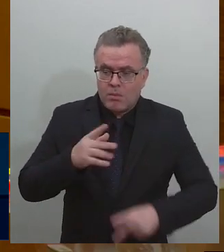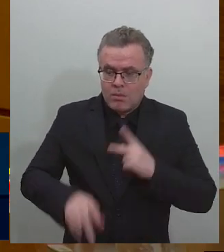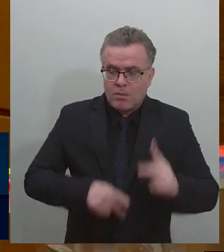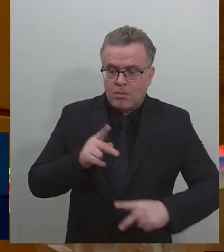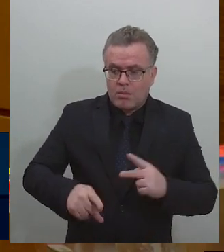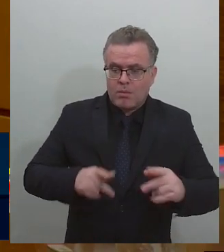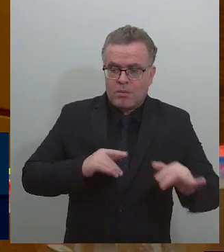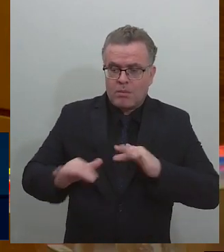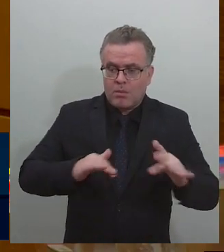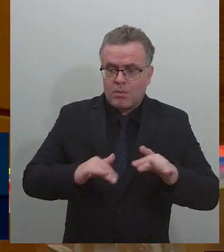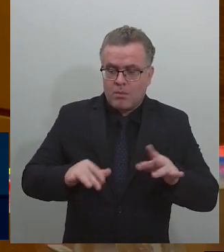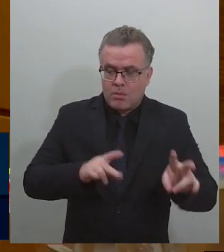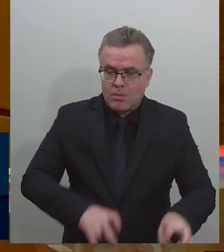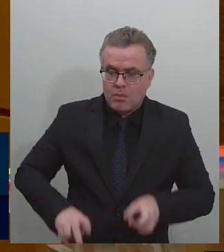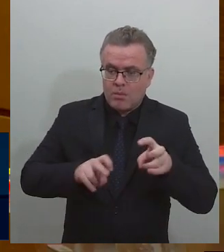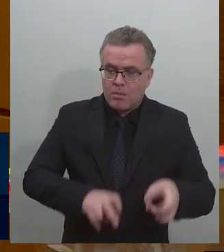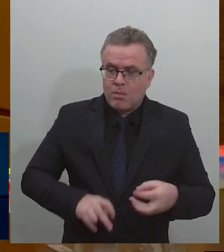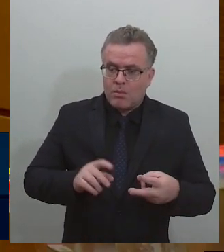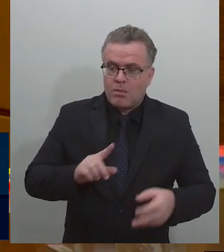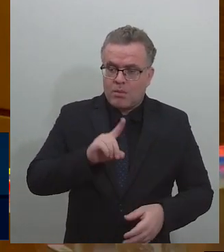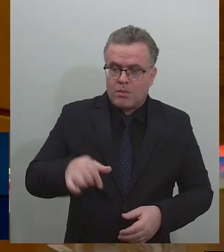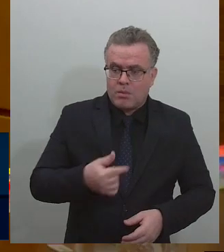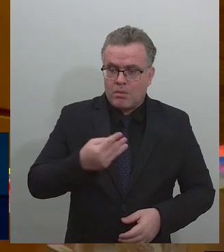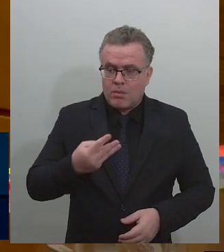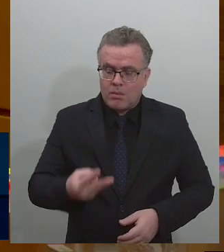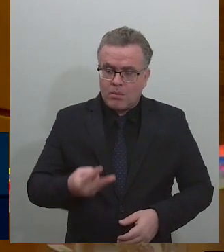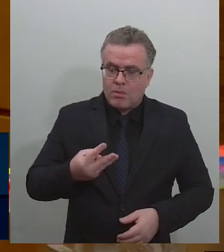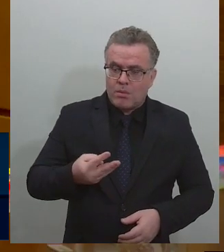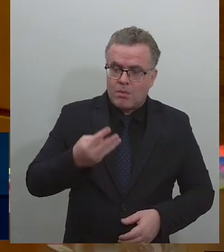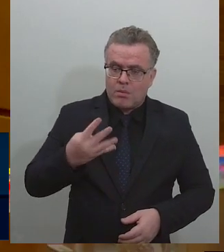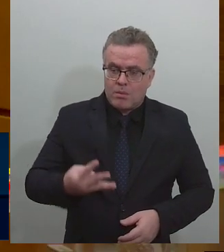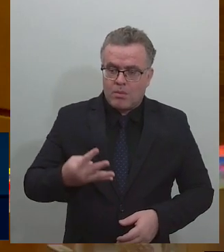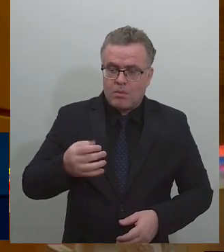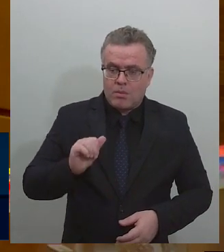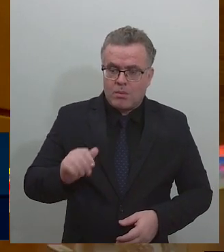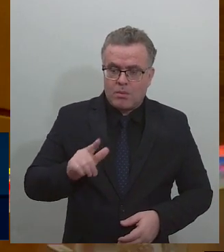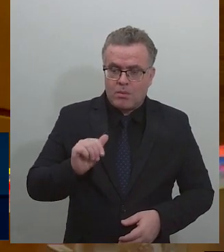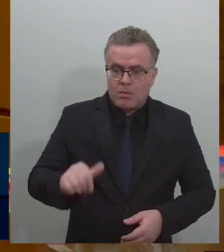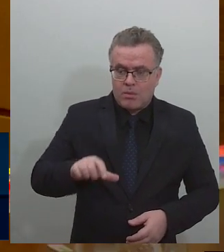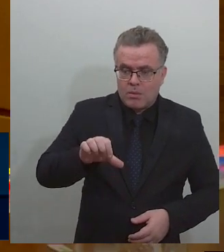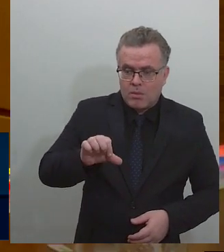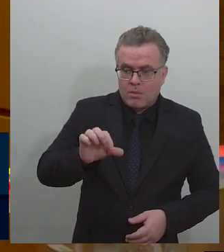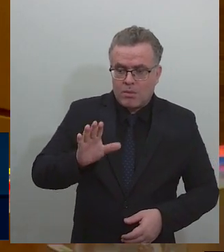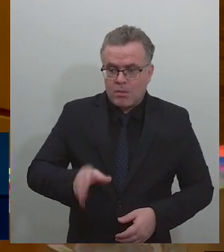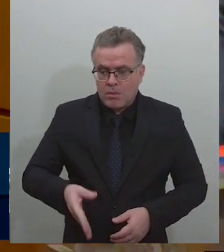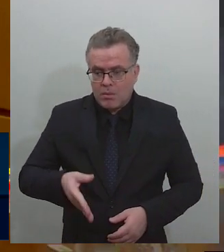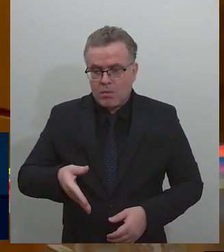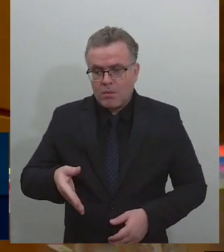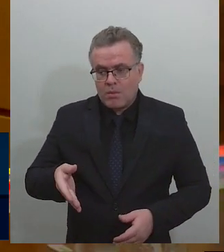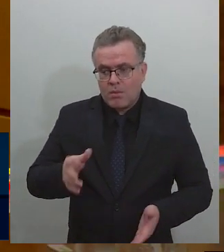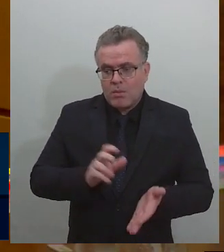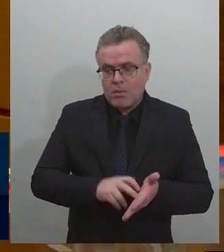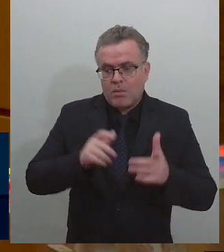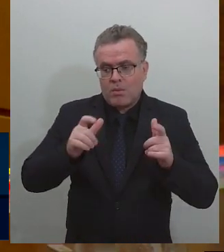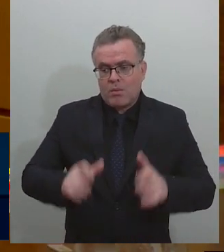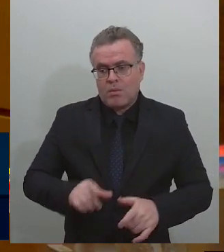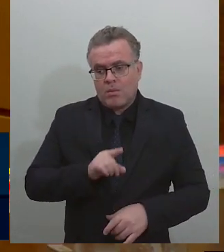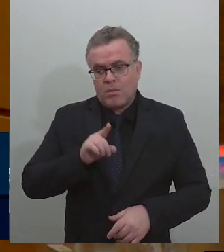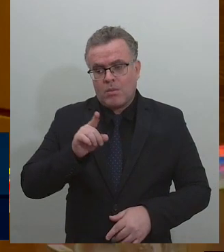dia 3 de agosto, às 9h30, na prainha do bairro Industrial, no bar do